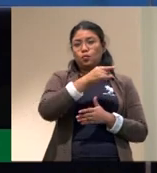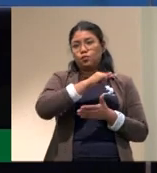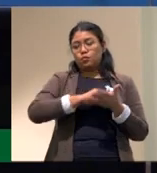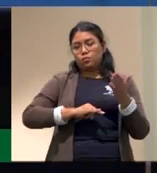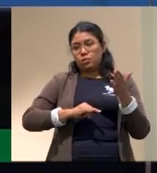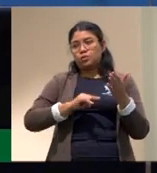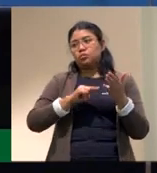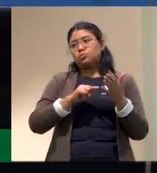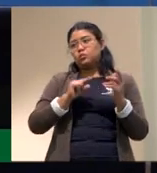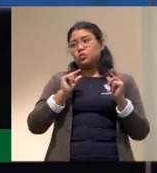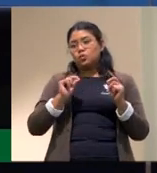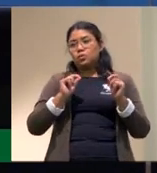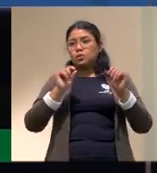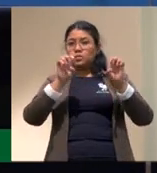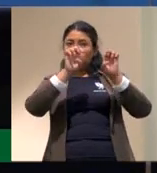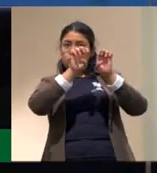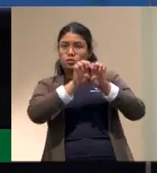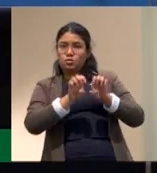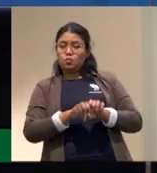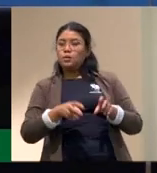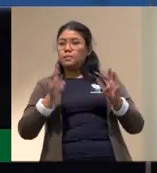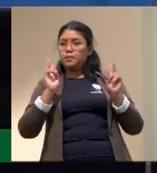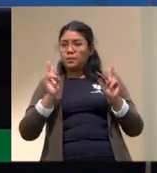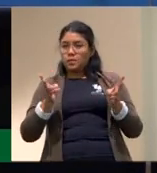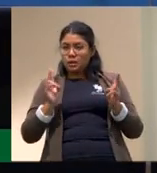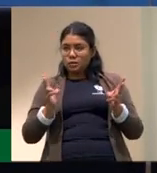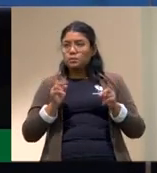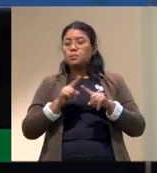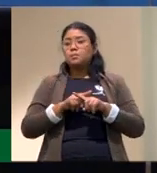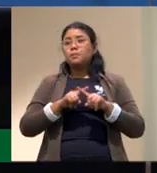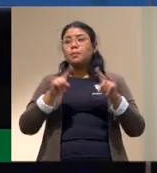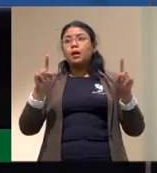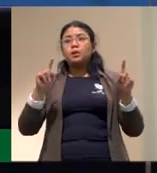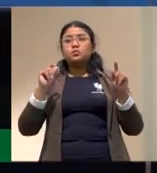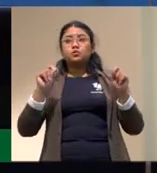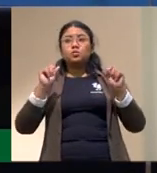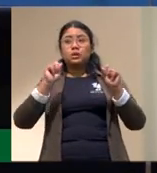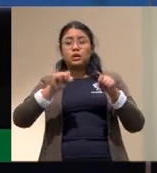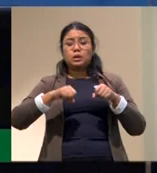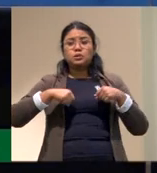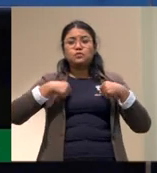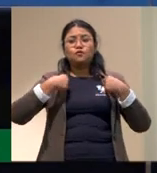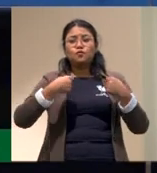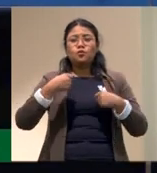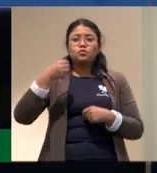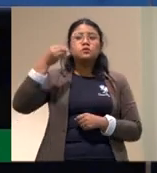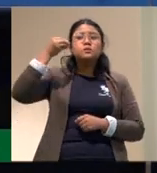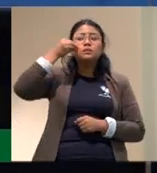A mesma estrutura do outro, no entanto, houve um esforço, uma tentativa de